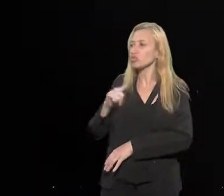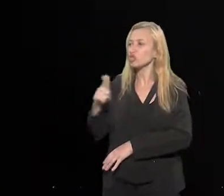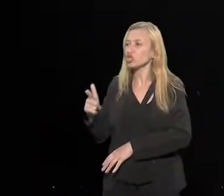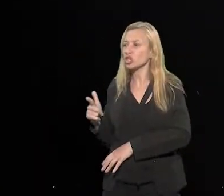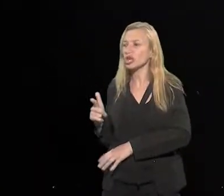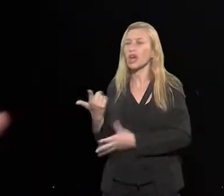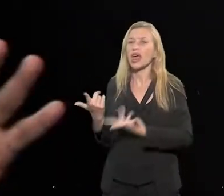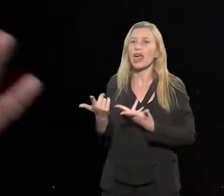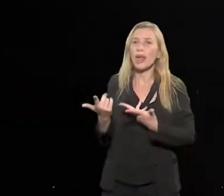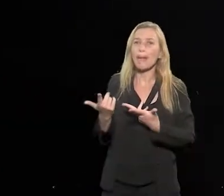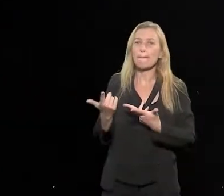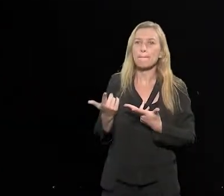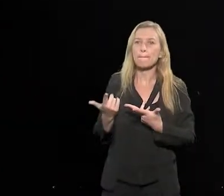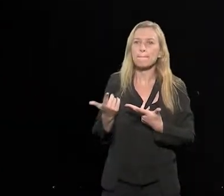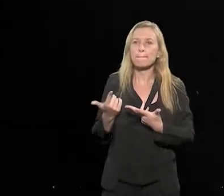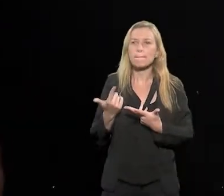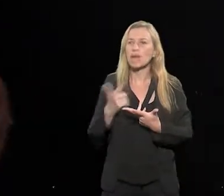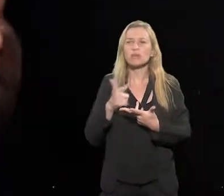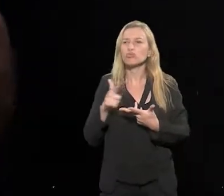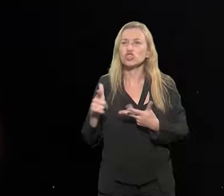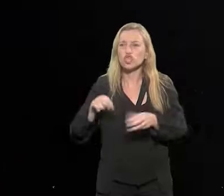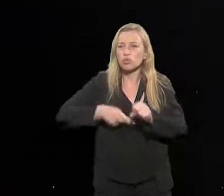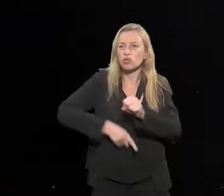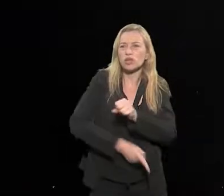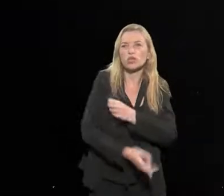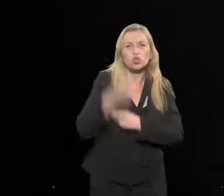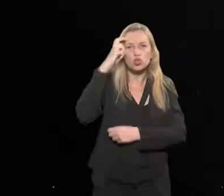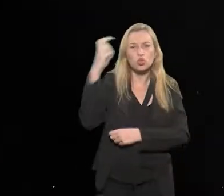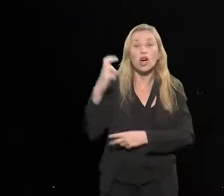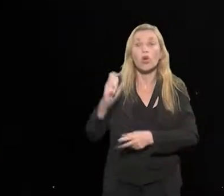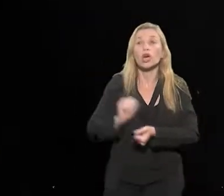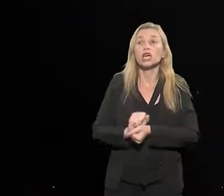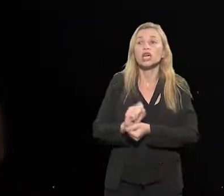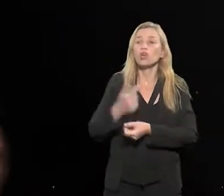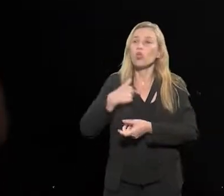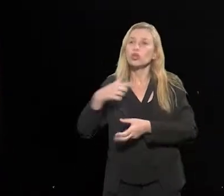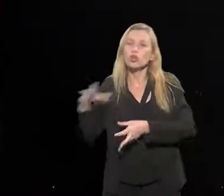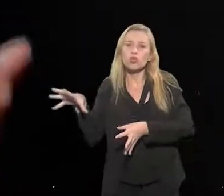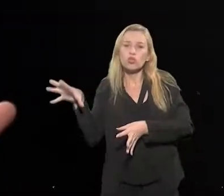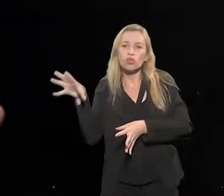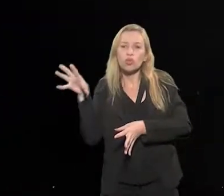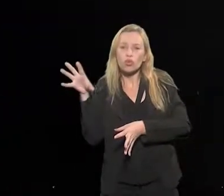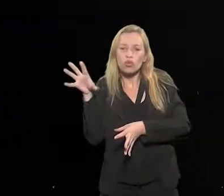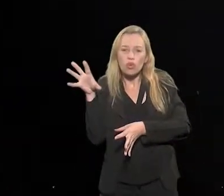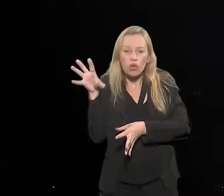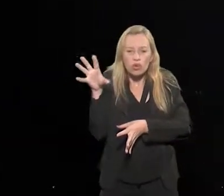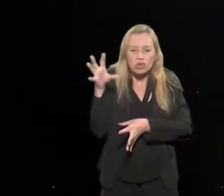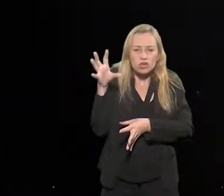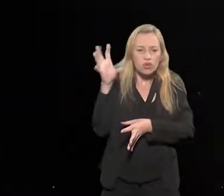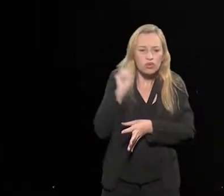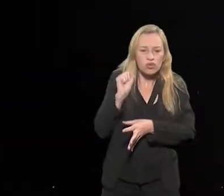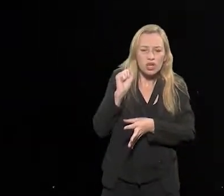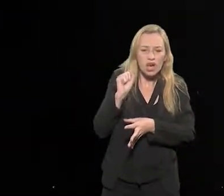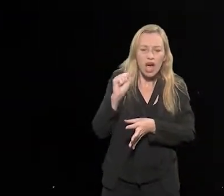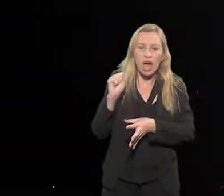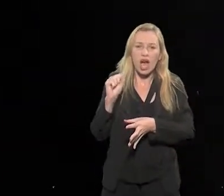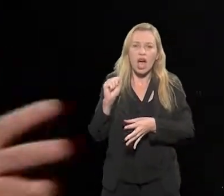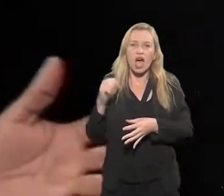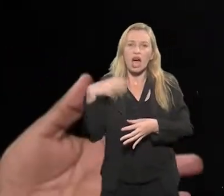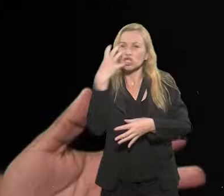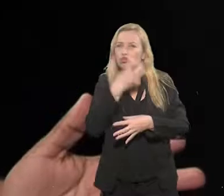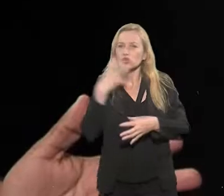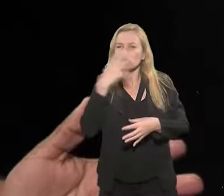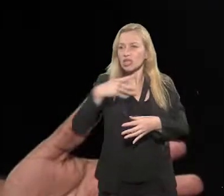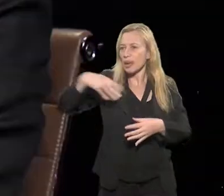pegada, né? Eles eram, não tinha muito esse aprofundamento cultural. E quando eu ouvia as músicas que minha mãe ouvia